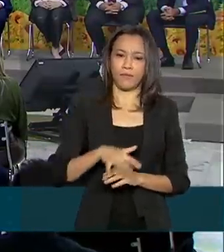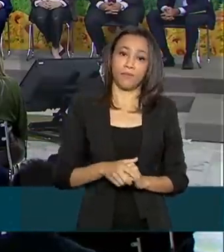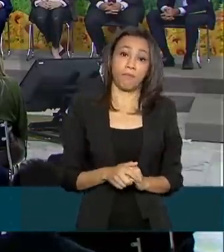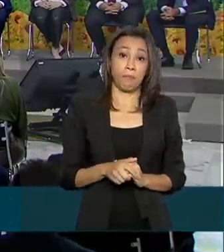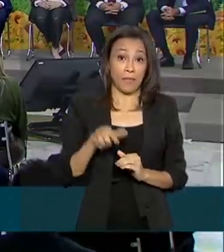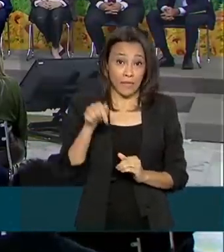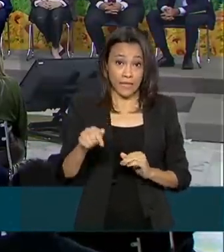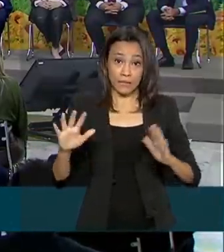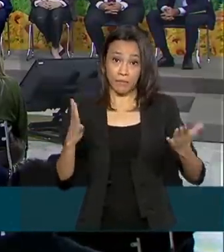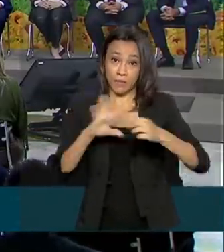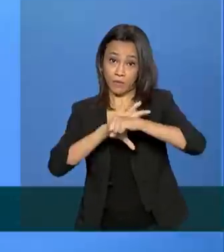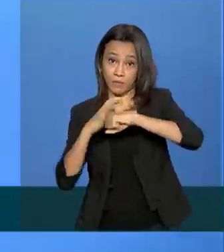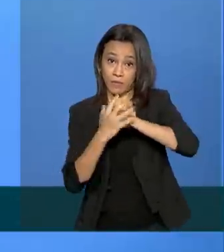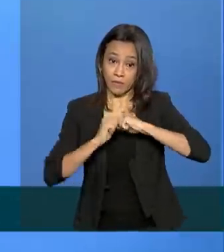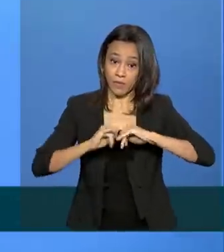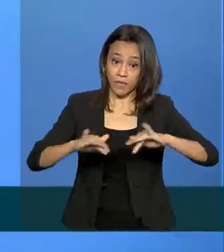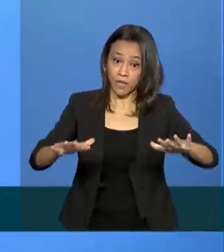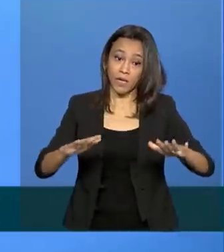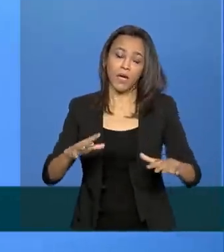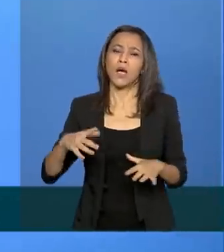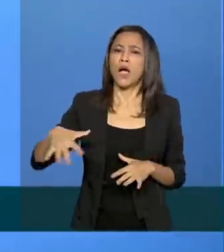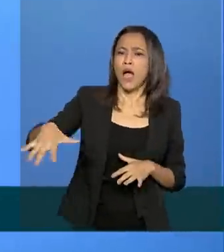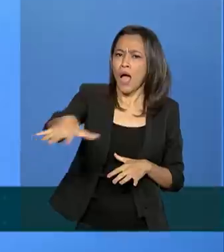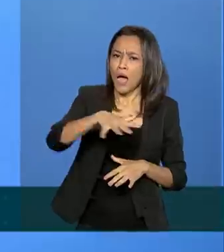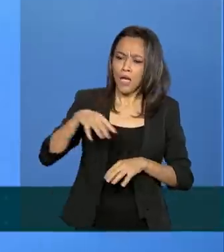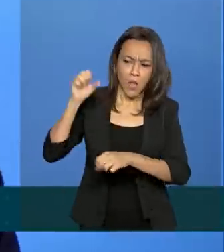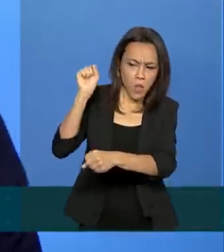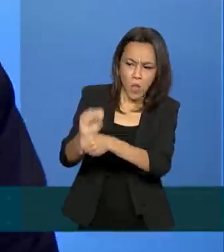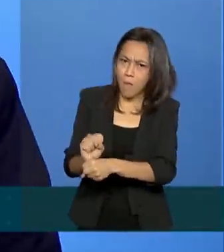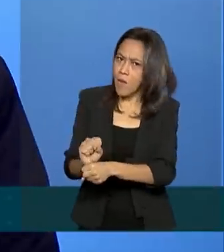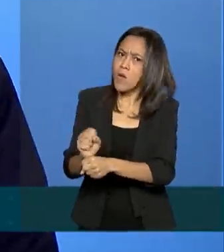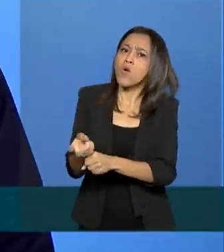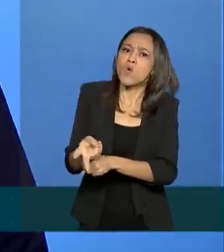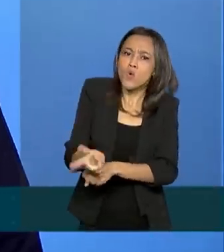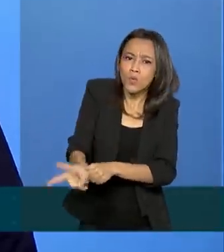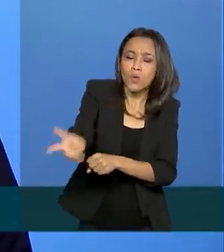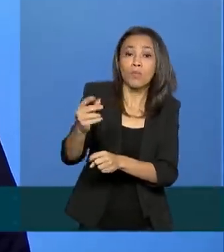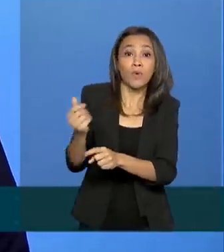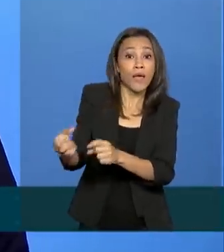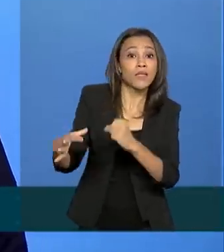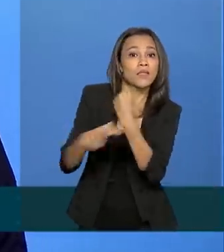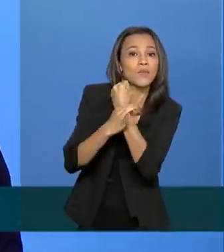campo não parou. E essa região, mais do que garantiu a nossa segurança alimentar,